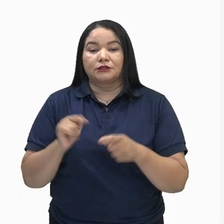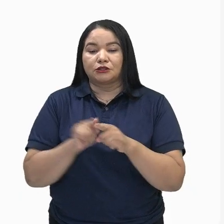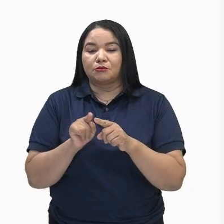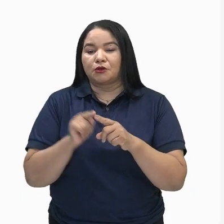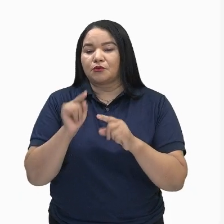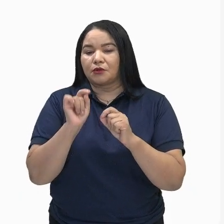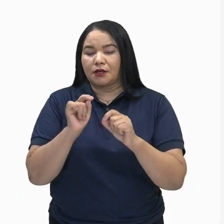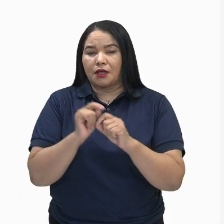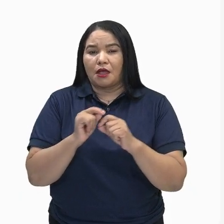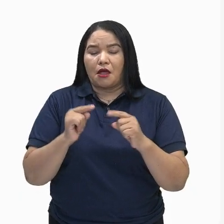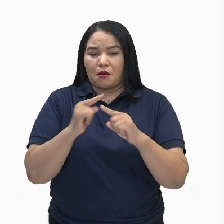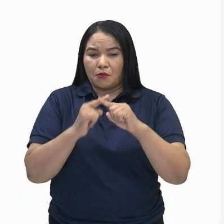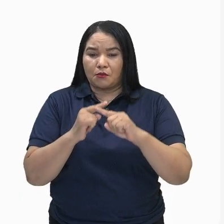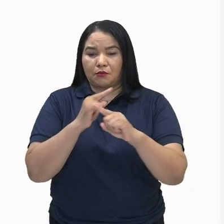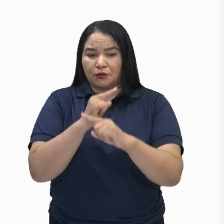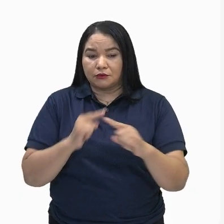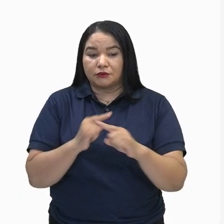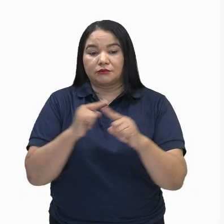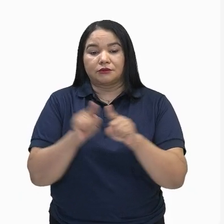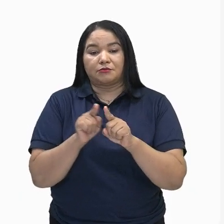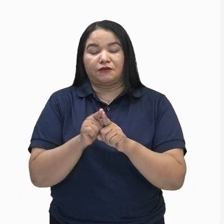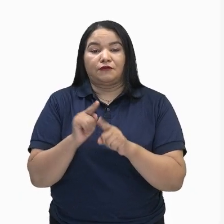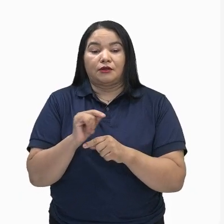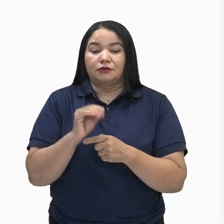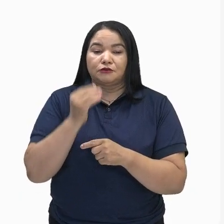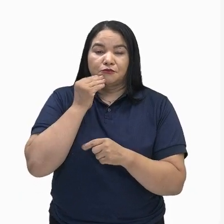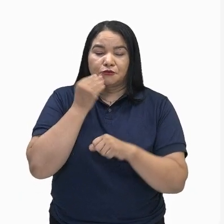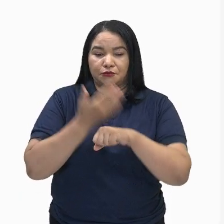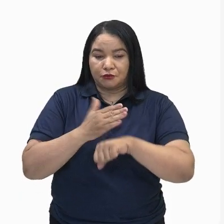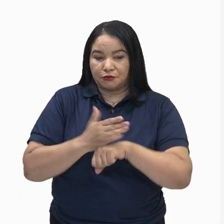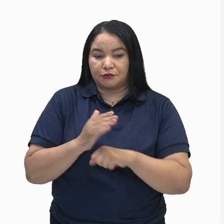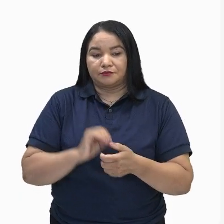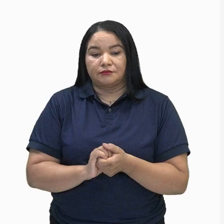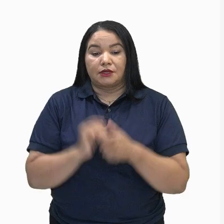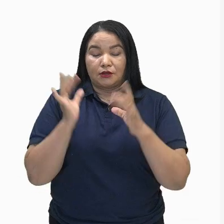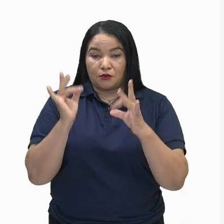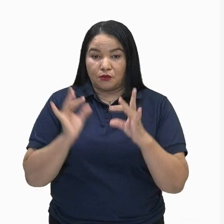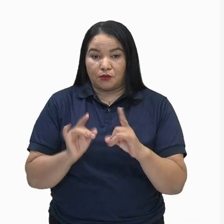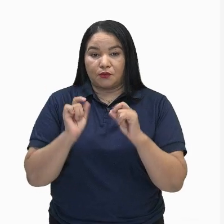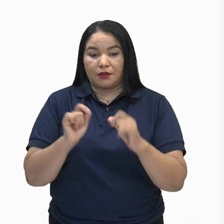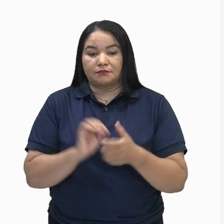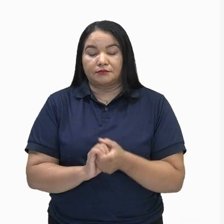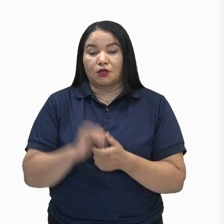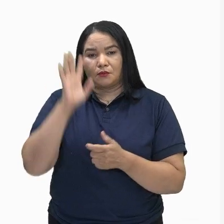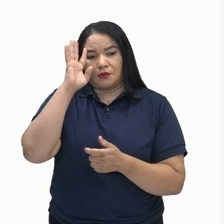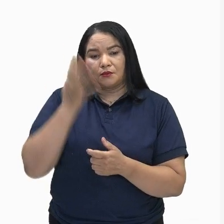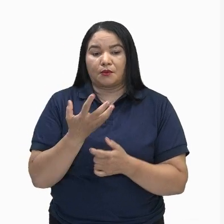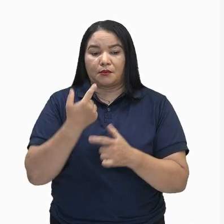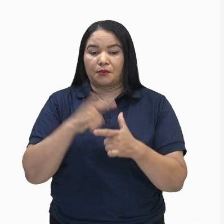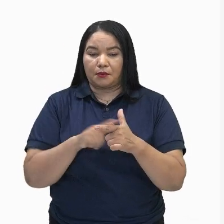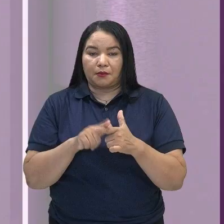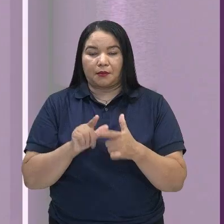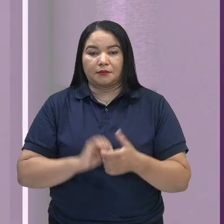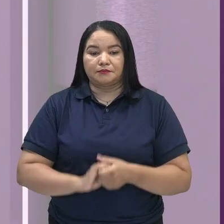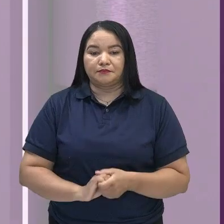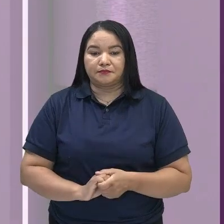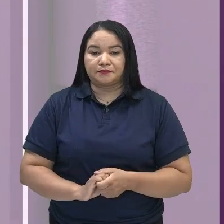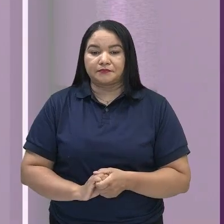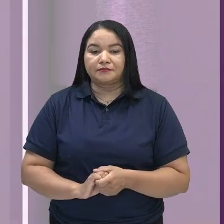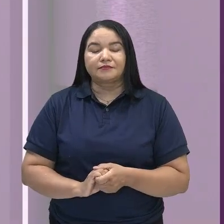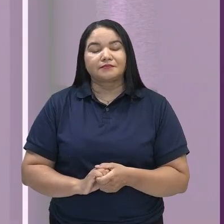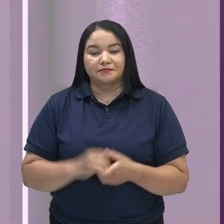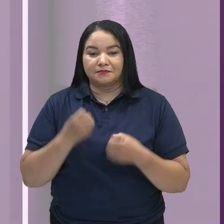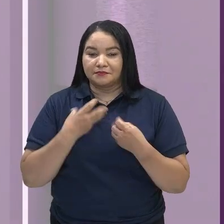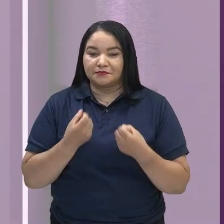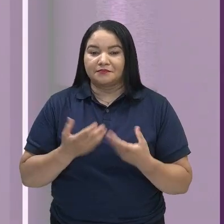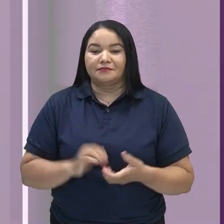de proporcionalidade e verificações experimentais. Detalhamento, resolução de problemas. Muito bem,